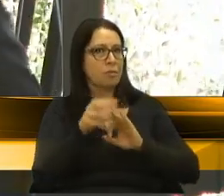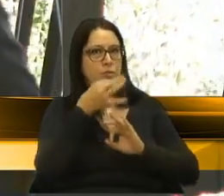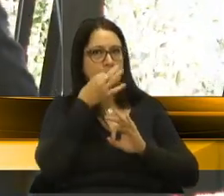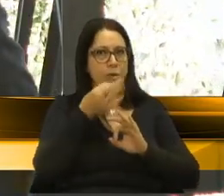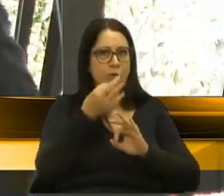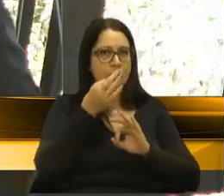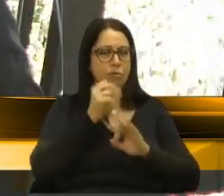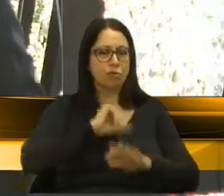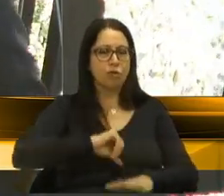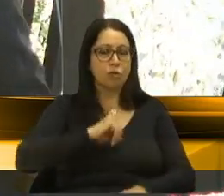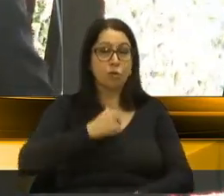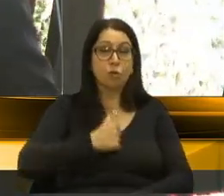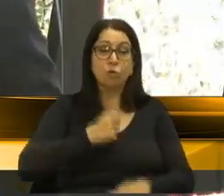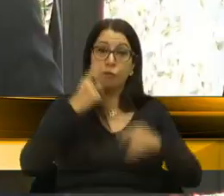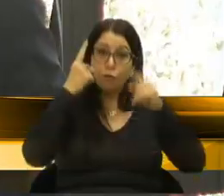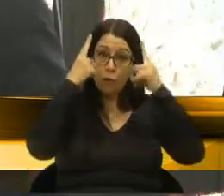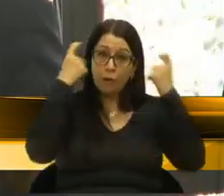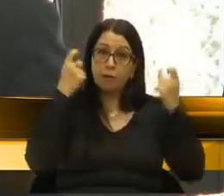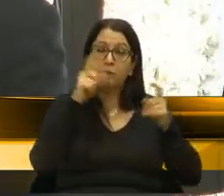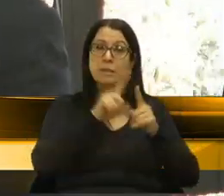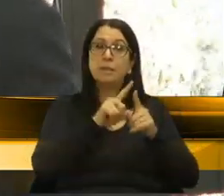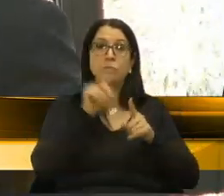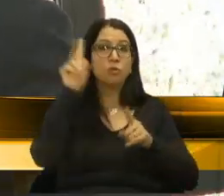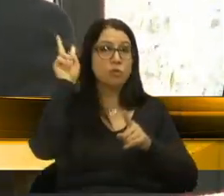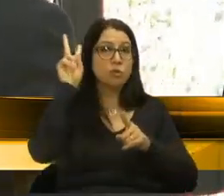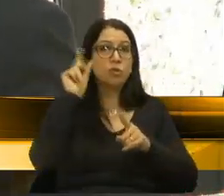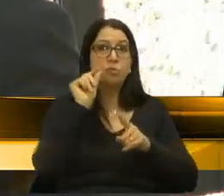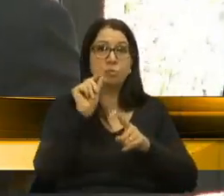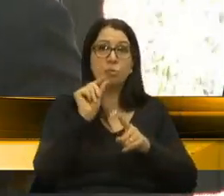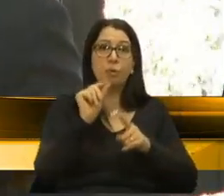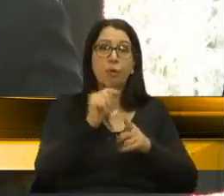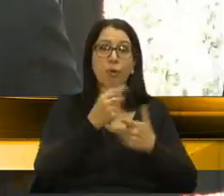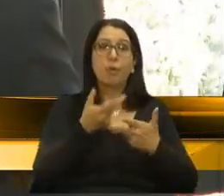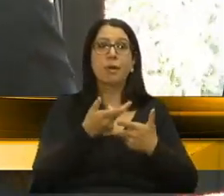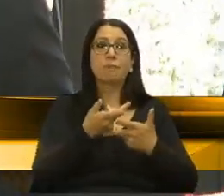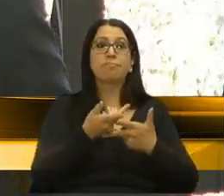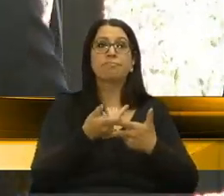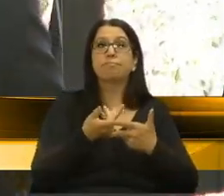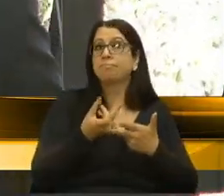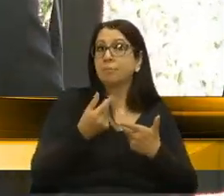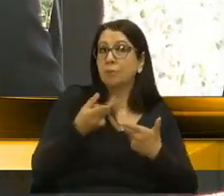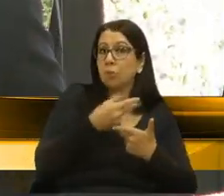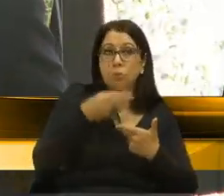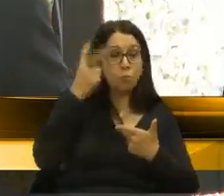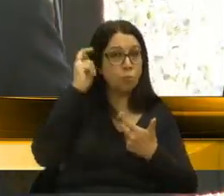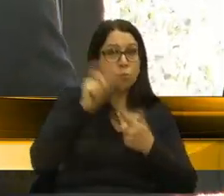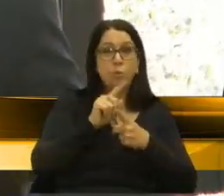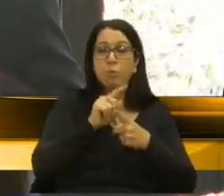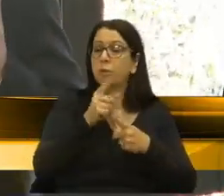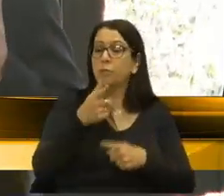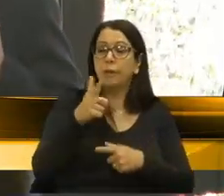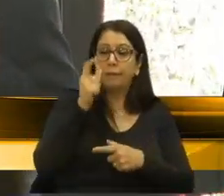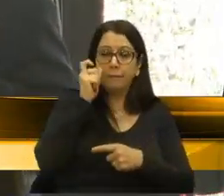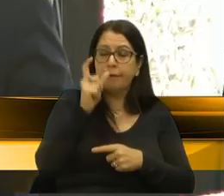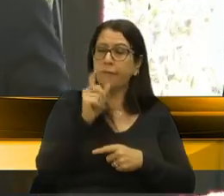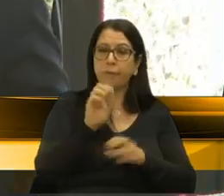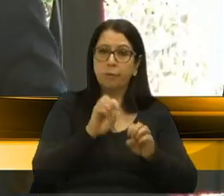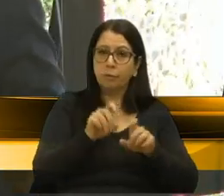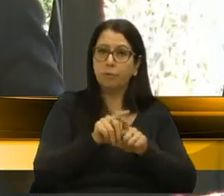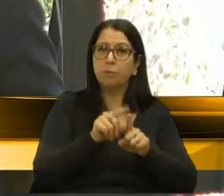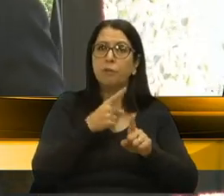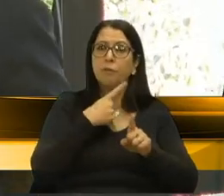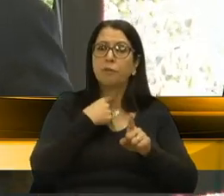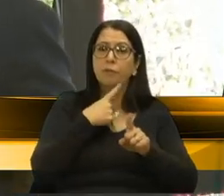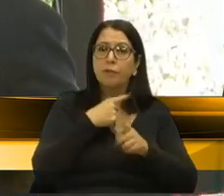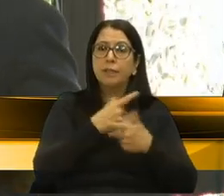atitudes agressivas. O histórico dele é de pouca cultura realmente, desinteresse pela educação, uma vontade